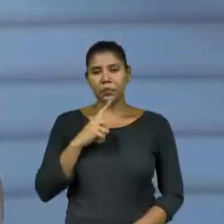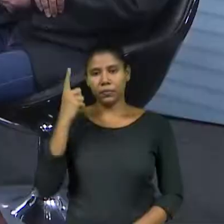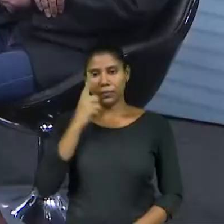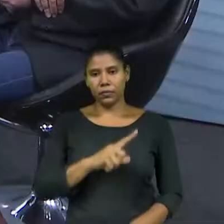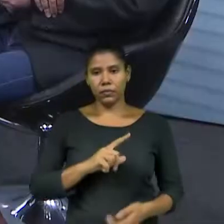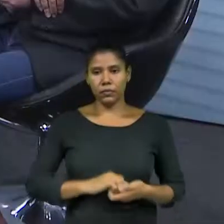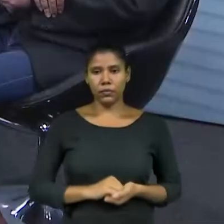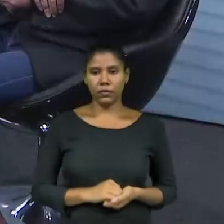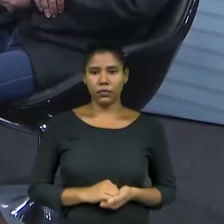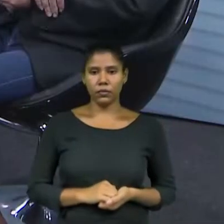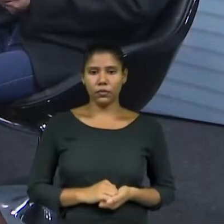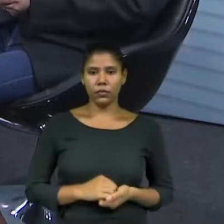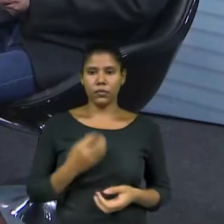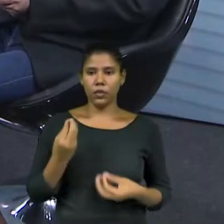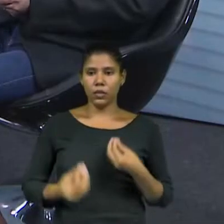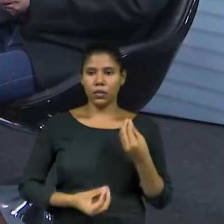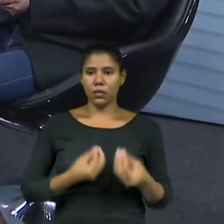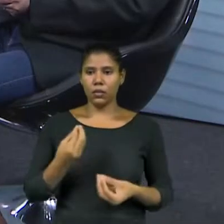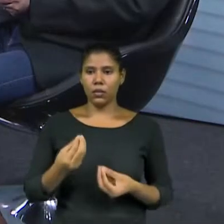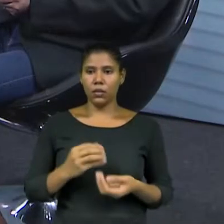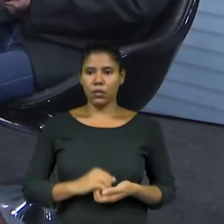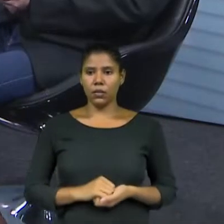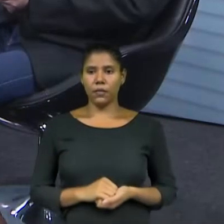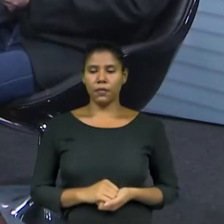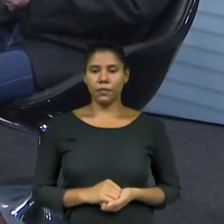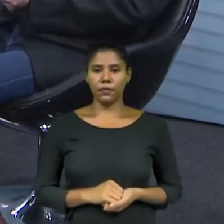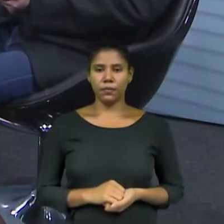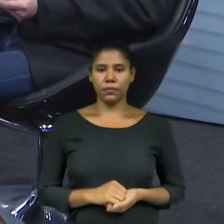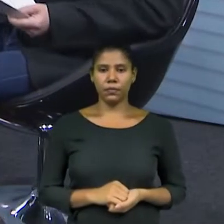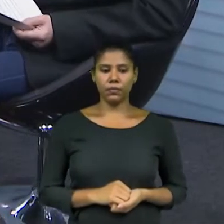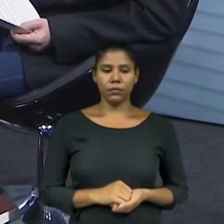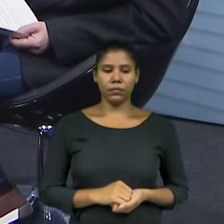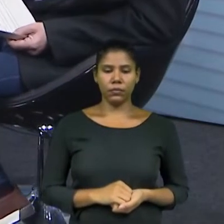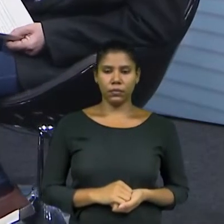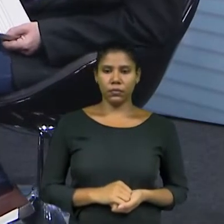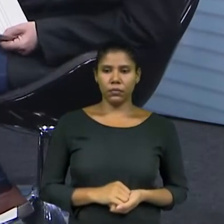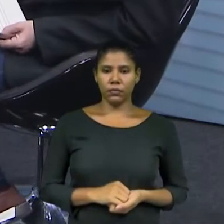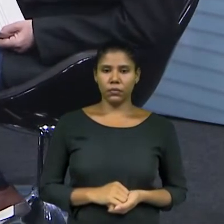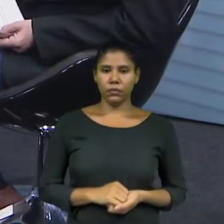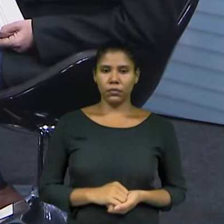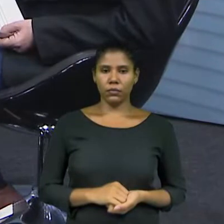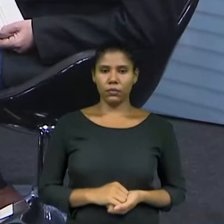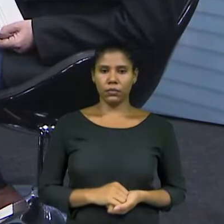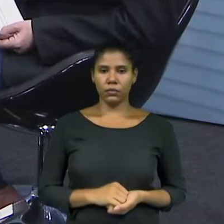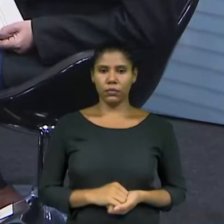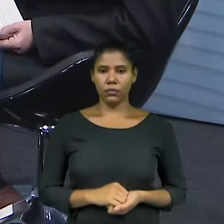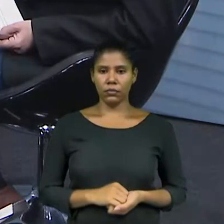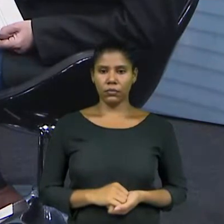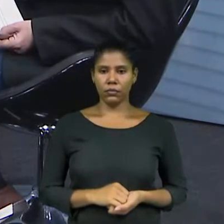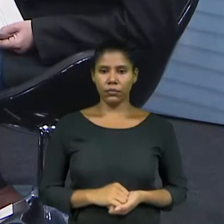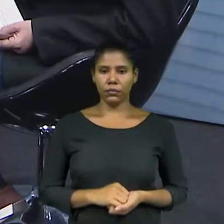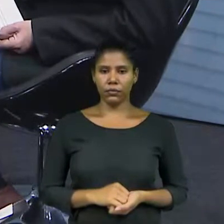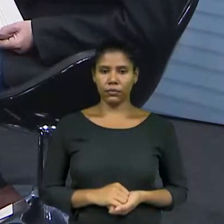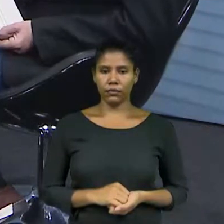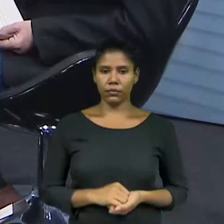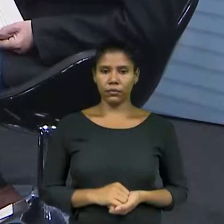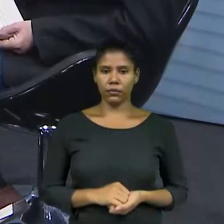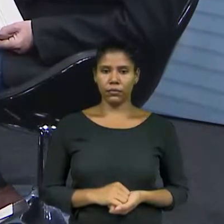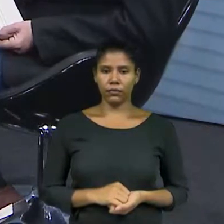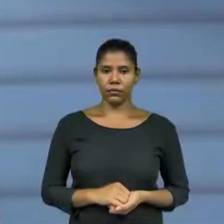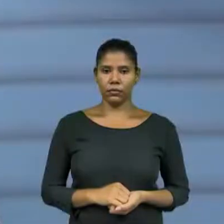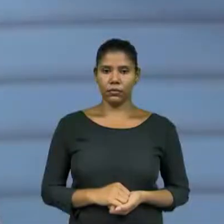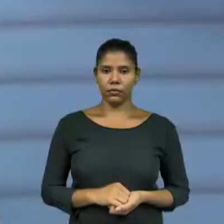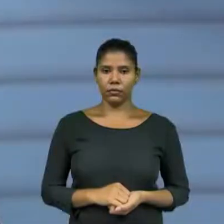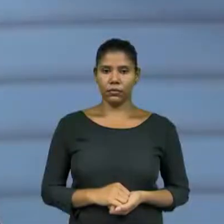O Joaquim, como é que as pessoas, de repente, podem acompanhar o FIEC Summit? Bom, nós temos a possibilidade